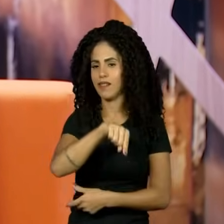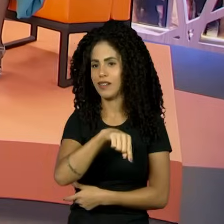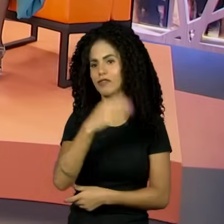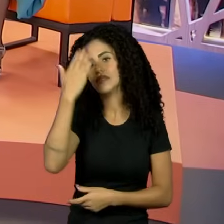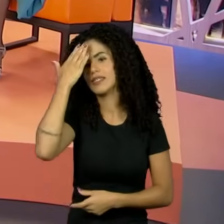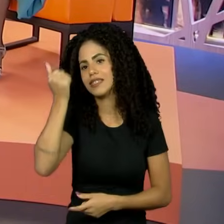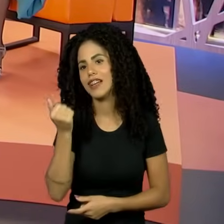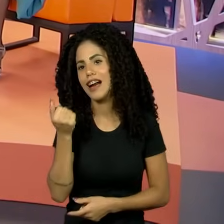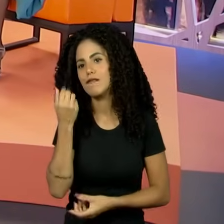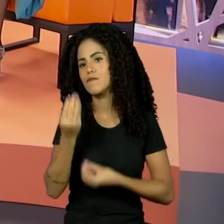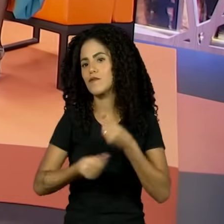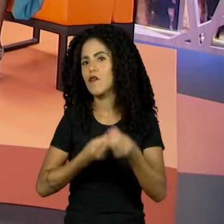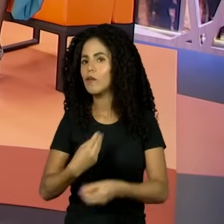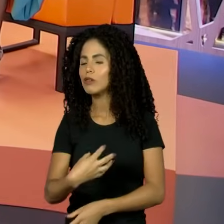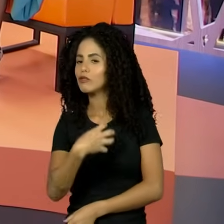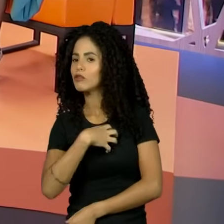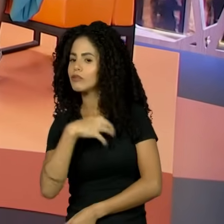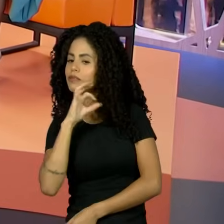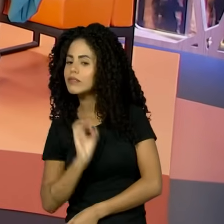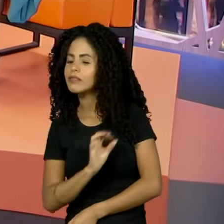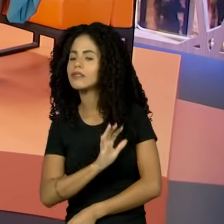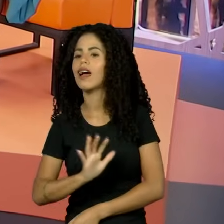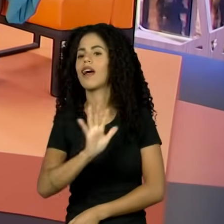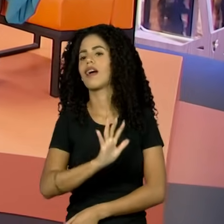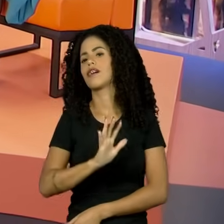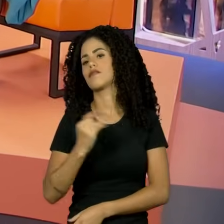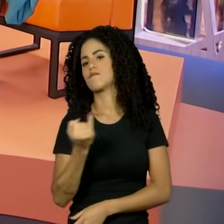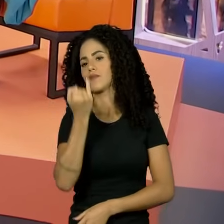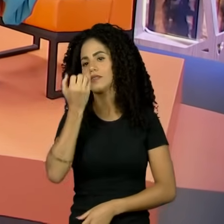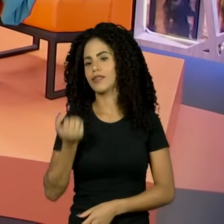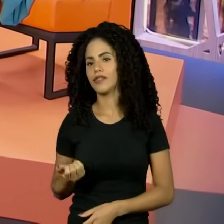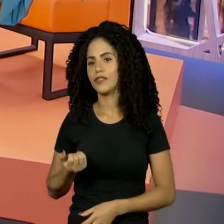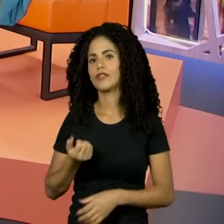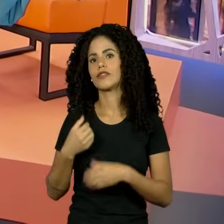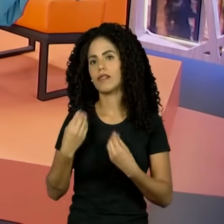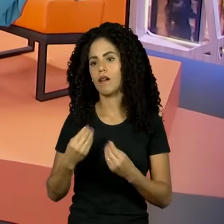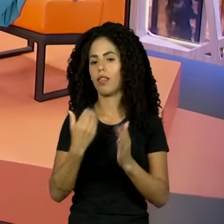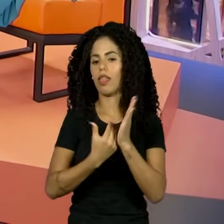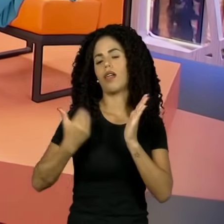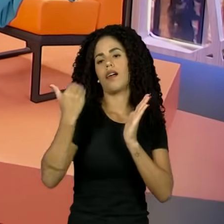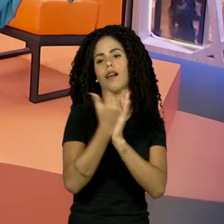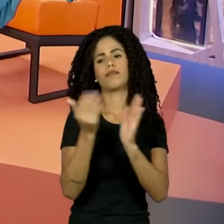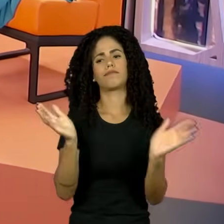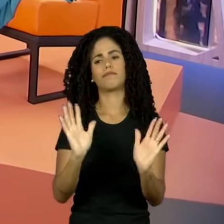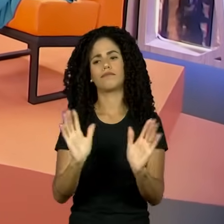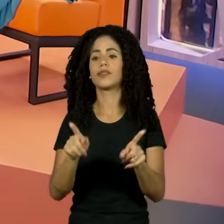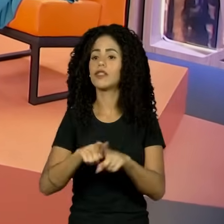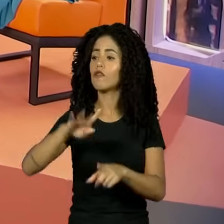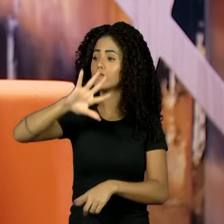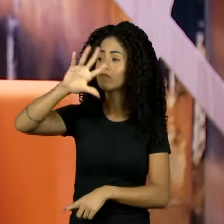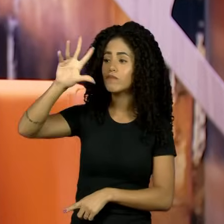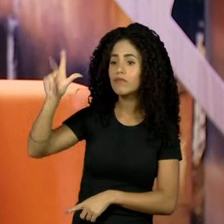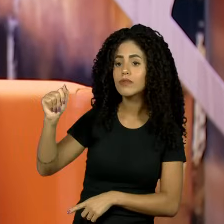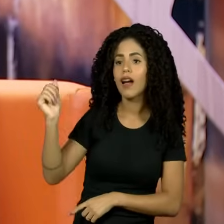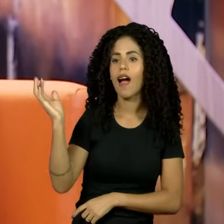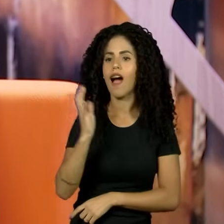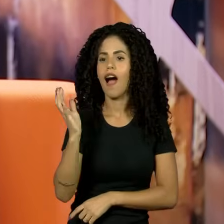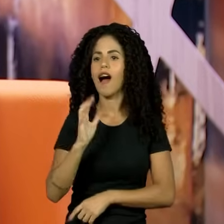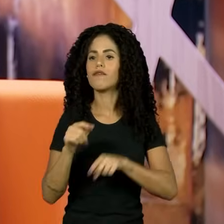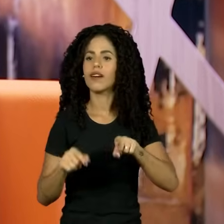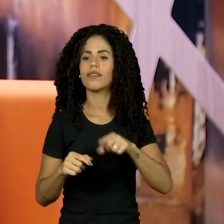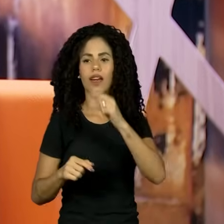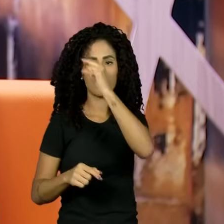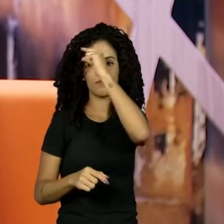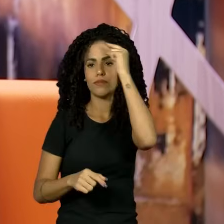mais radical, no sentido mais radical aqui, mais profunda, né? E não de extremismo. Então, a minha africanidade na Lélia guarda esse